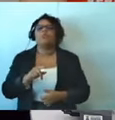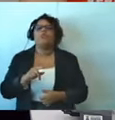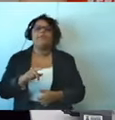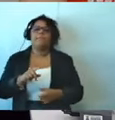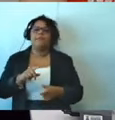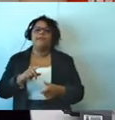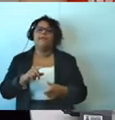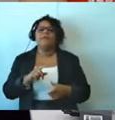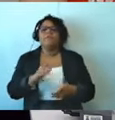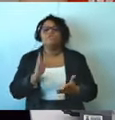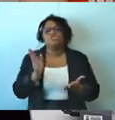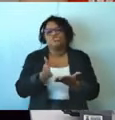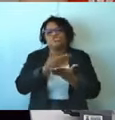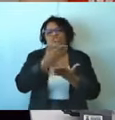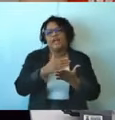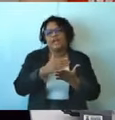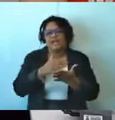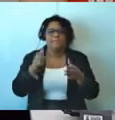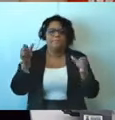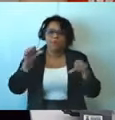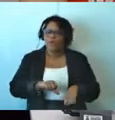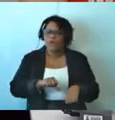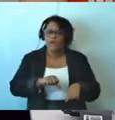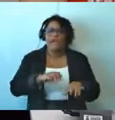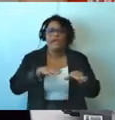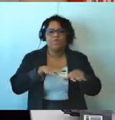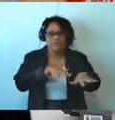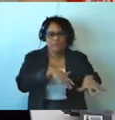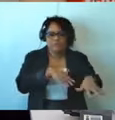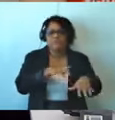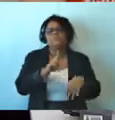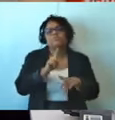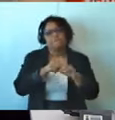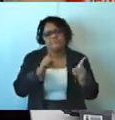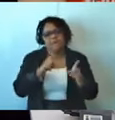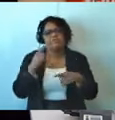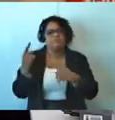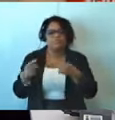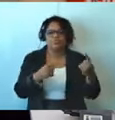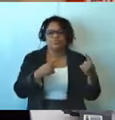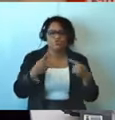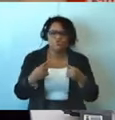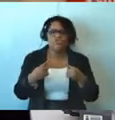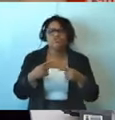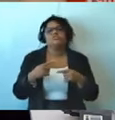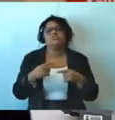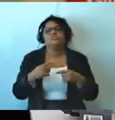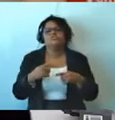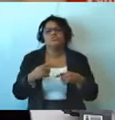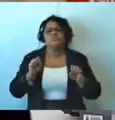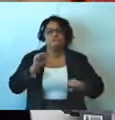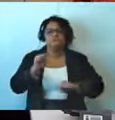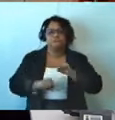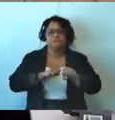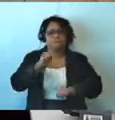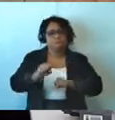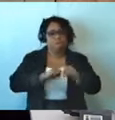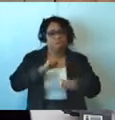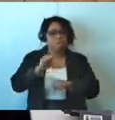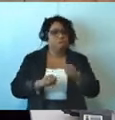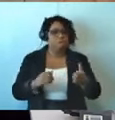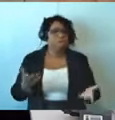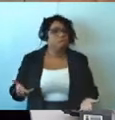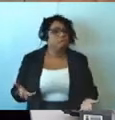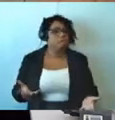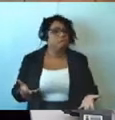reduzir e piorar o trânsito de Belo Horizonte, mas a discussão, por exemplo, sobre as ciclovias, ela é válida, porque pode-se muito bem pavimentar